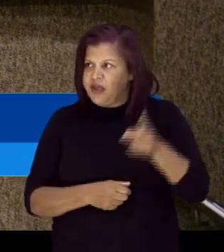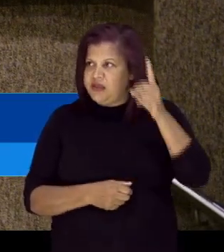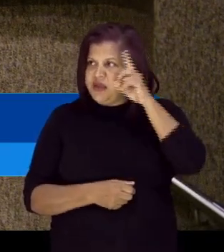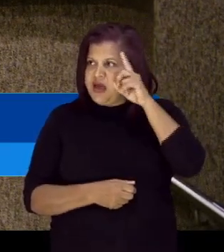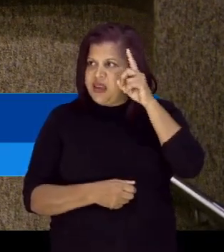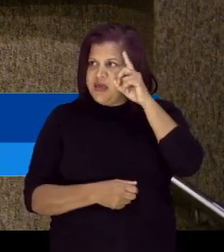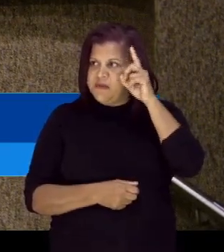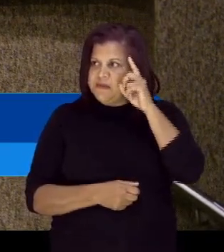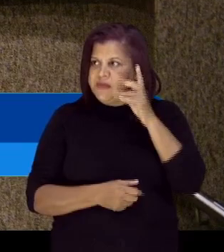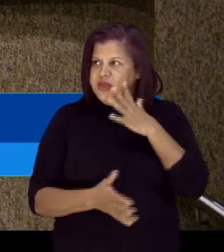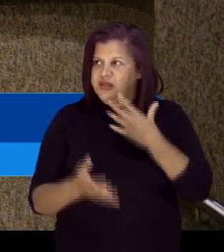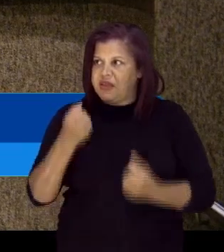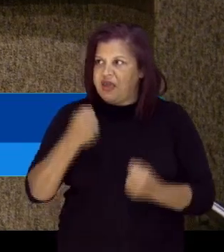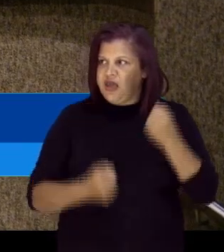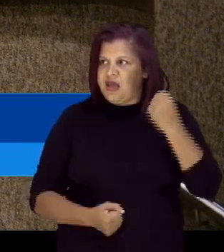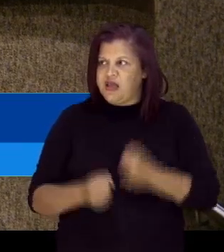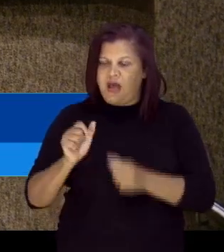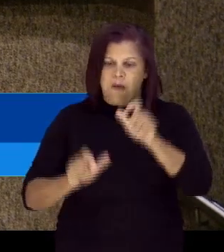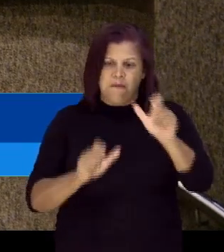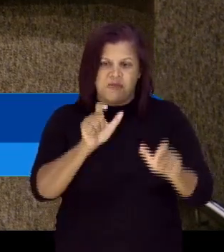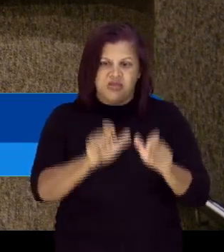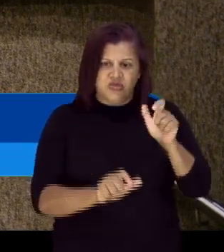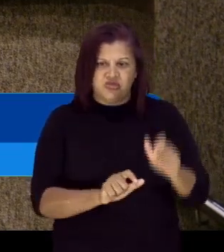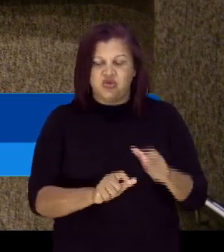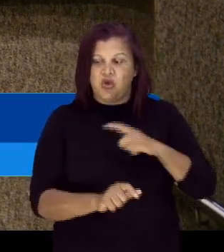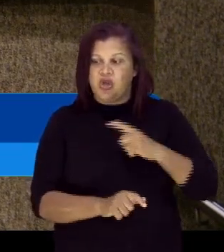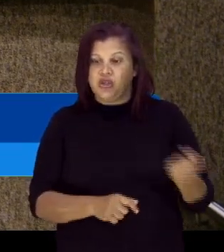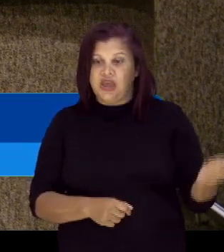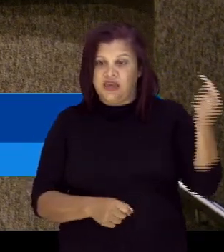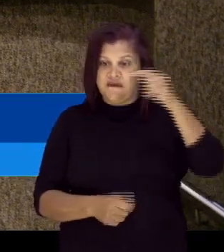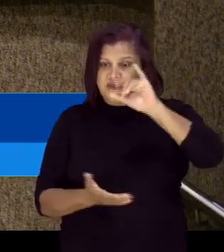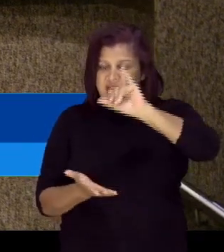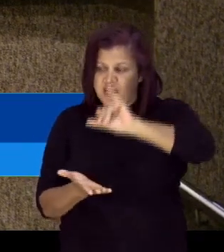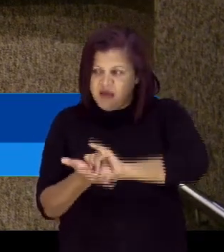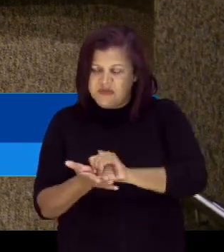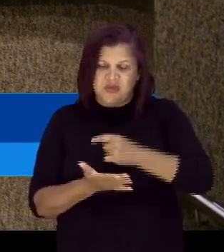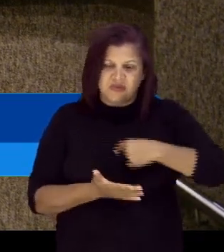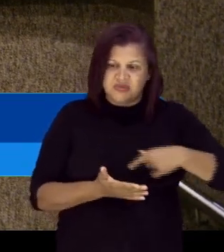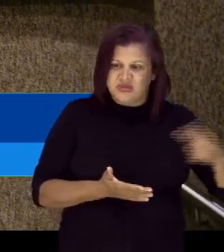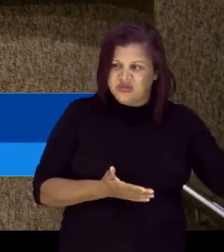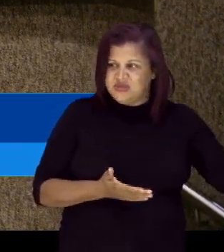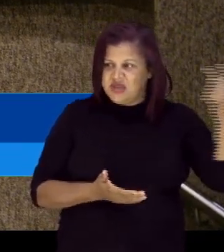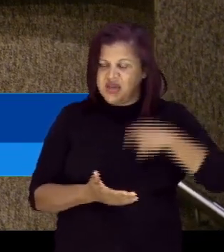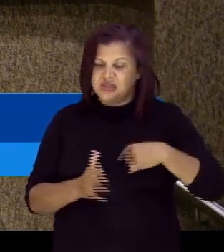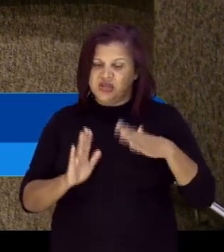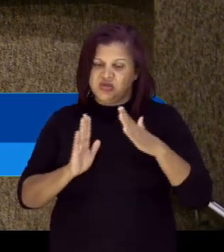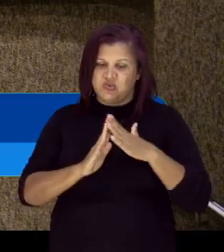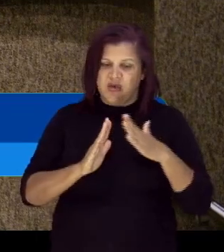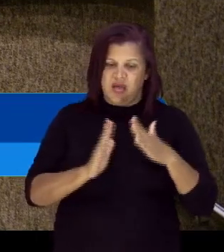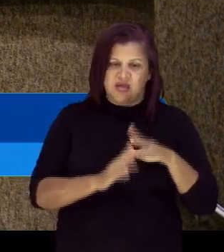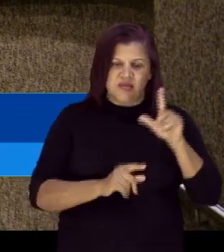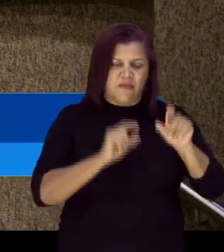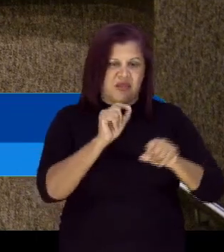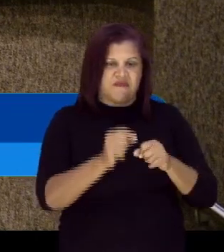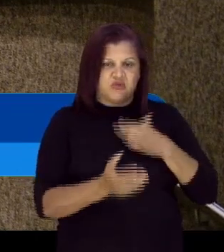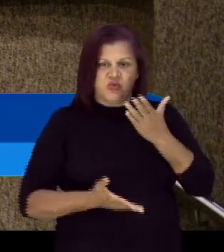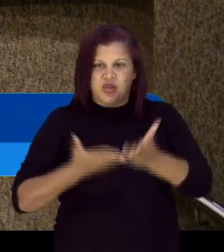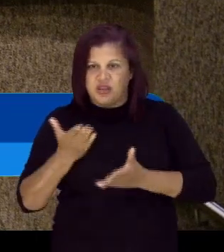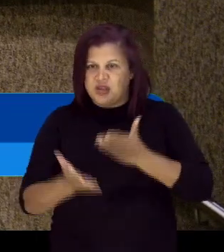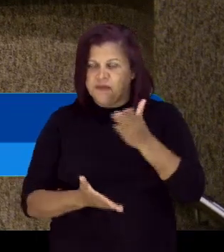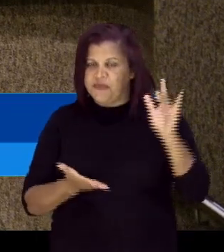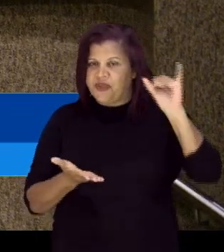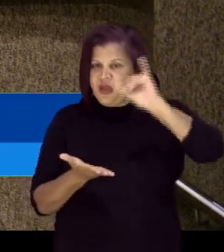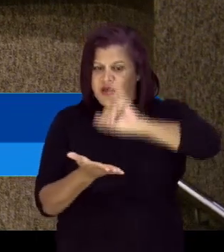carros, pessoas que, ao ter que vir à capital, sair das suas casas para fazer o tratamento na